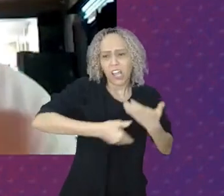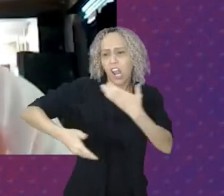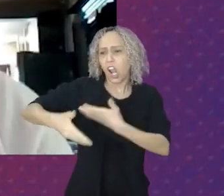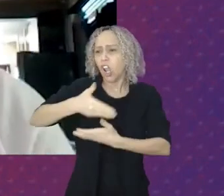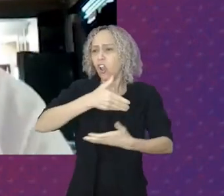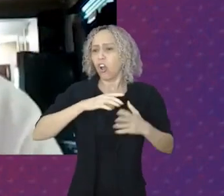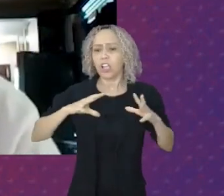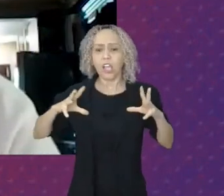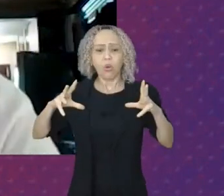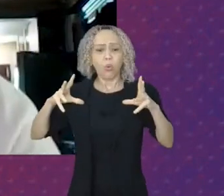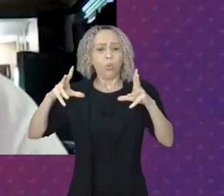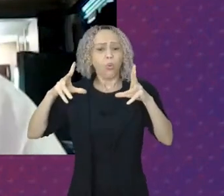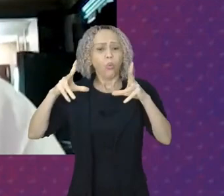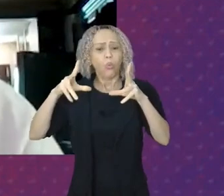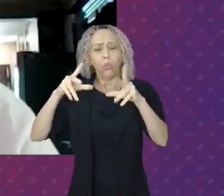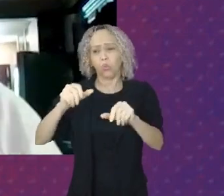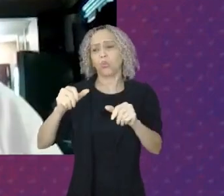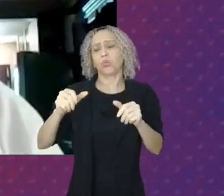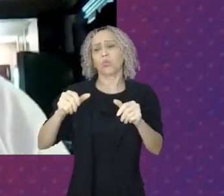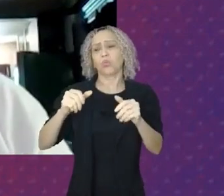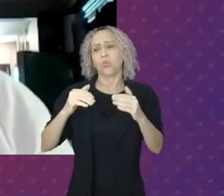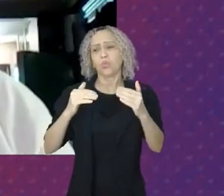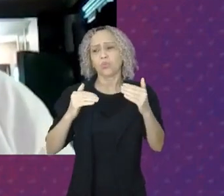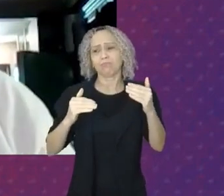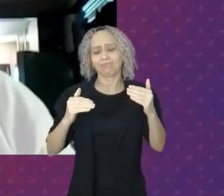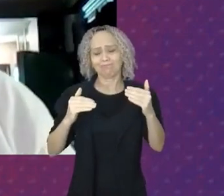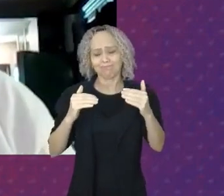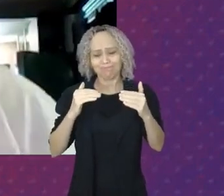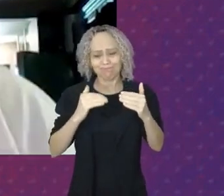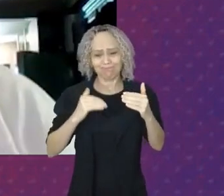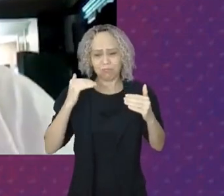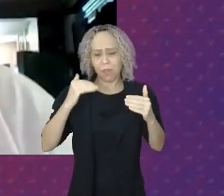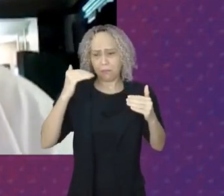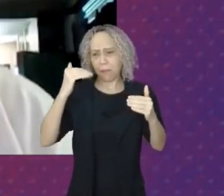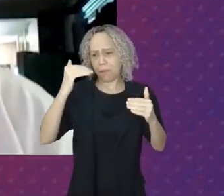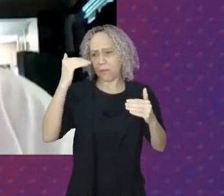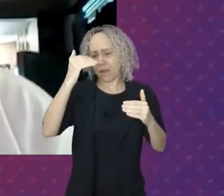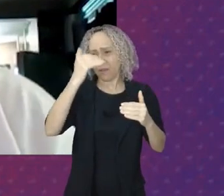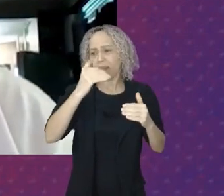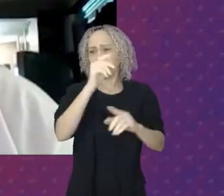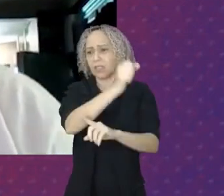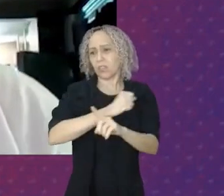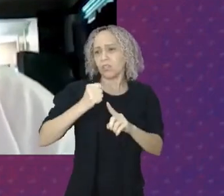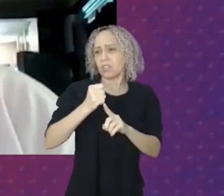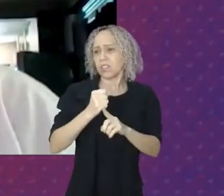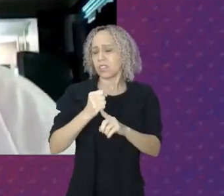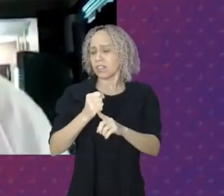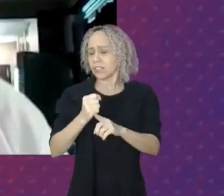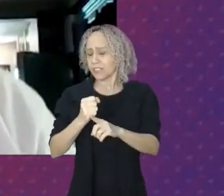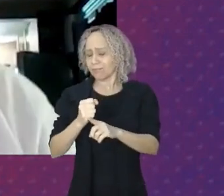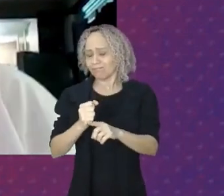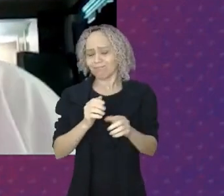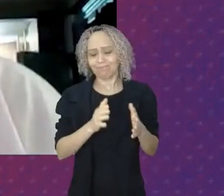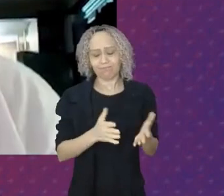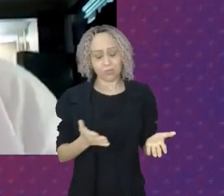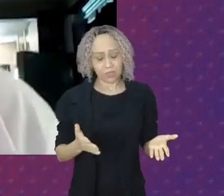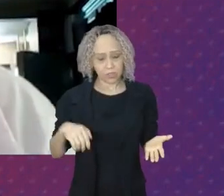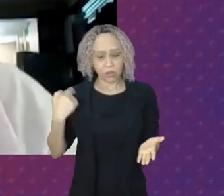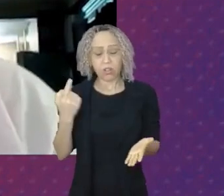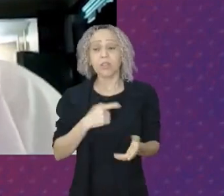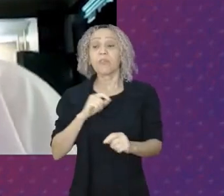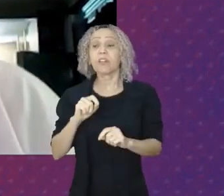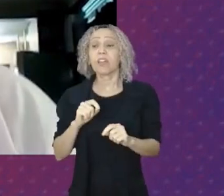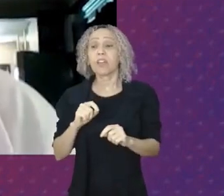Não podemos deixar nenhum setor de fora. E a certeza de que nós estamos começando um novo passo, dando um passo para